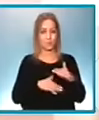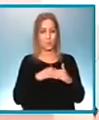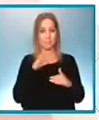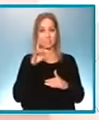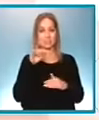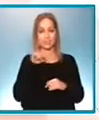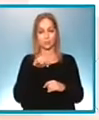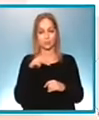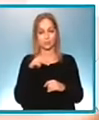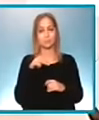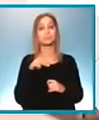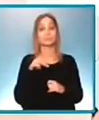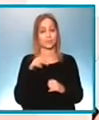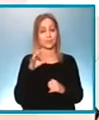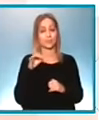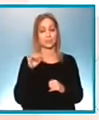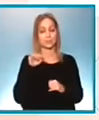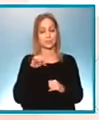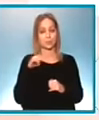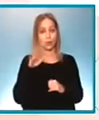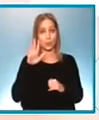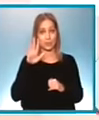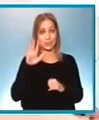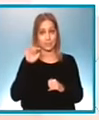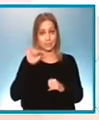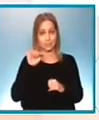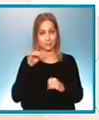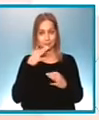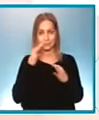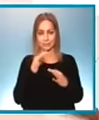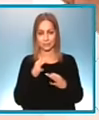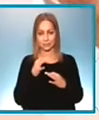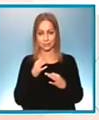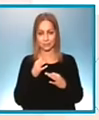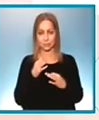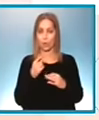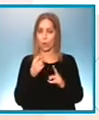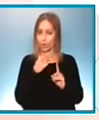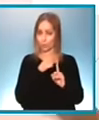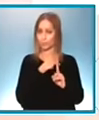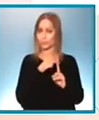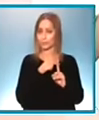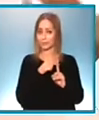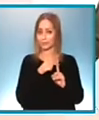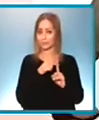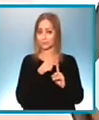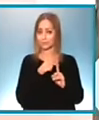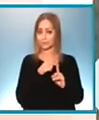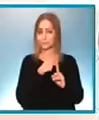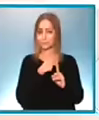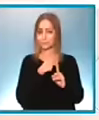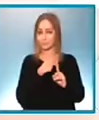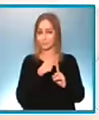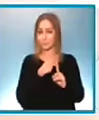euros. 16 mil euros, 5 mil são garantidos. Portanto, o saldo é positivamente... positivo,